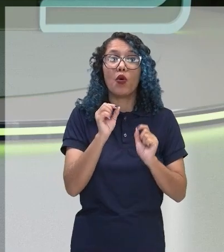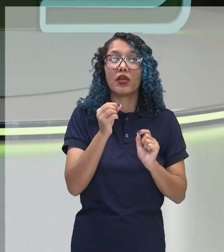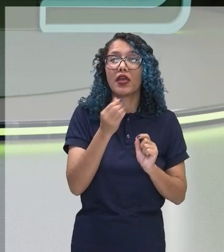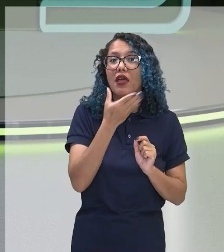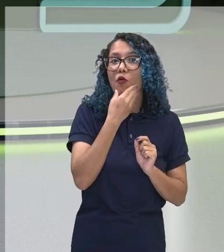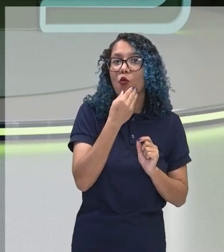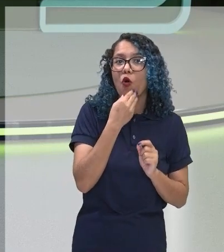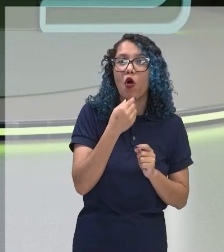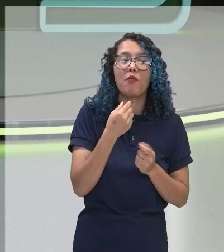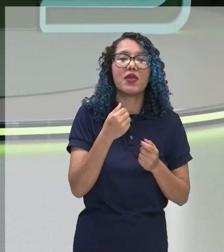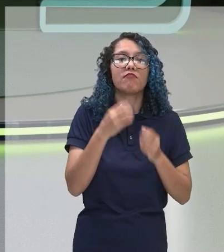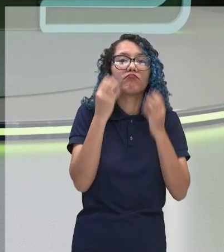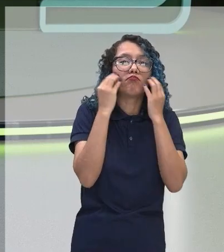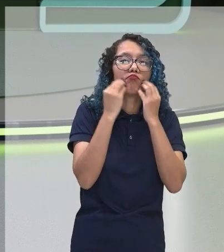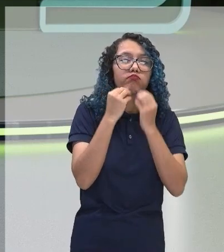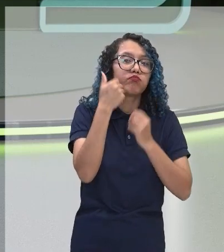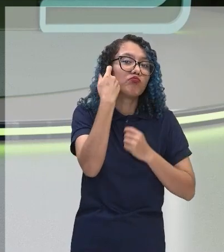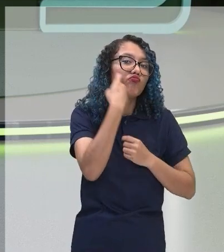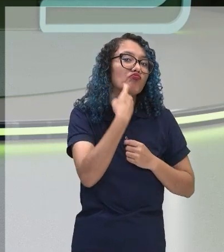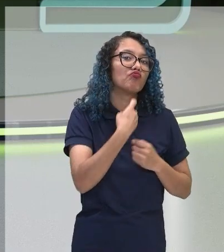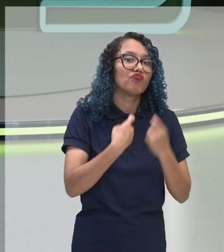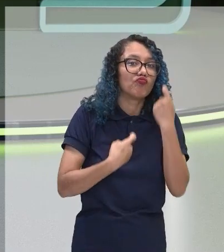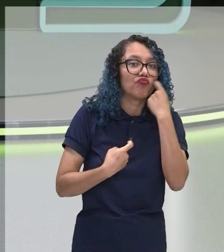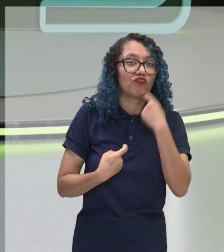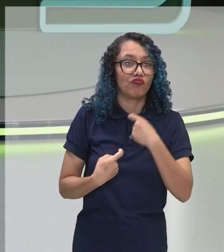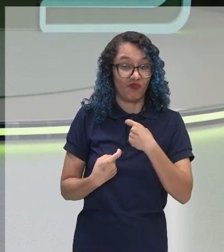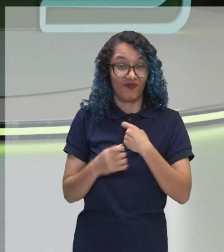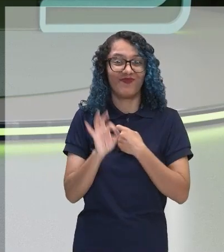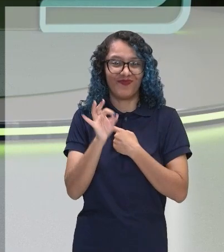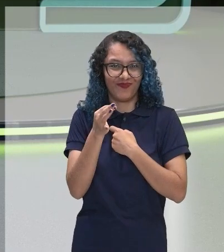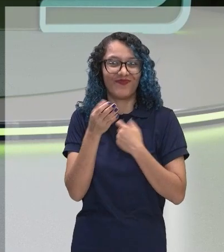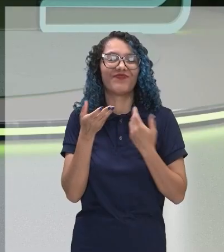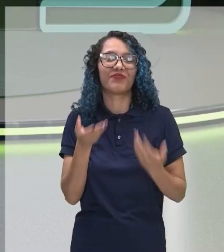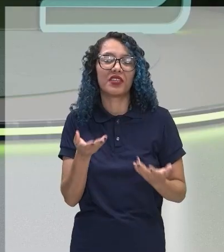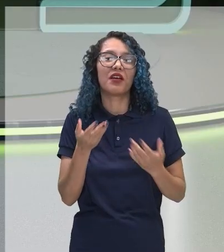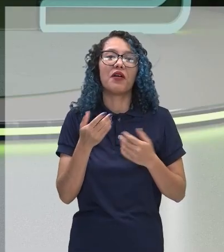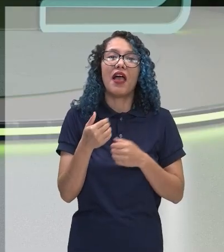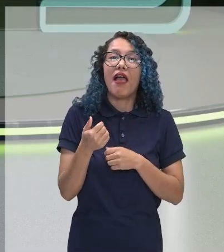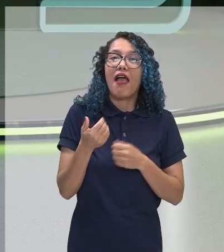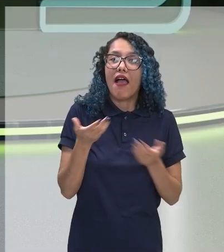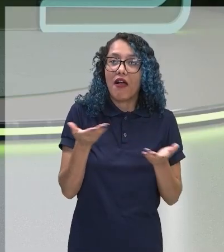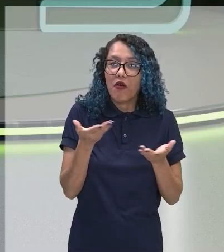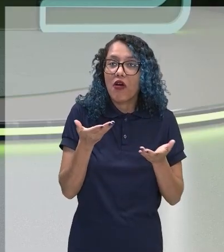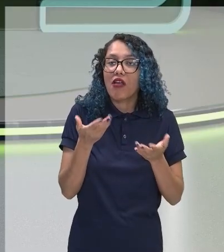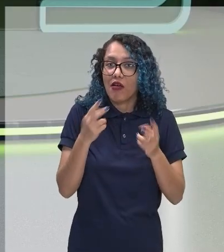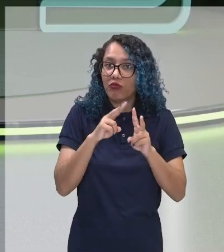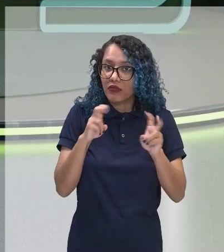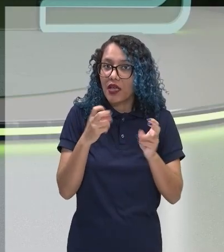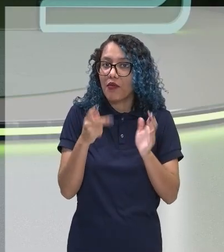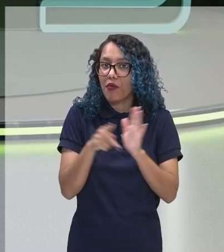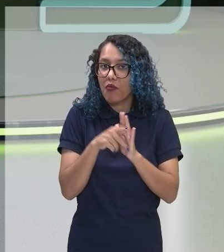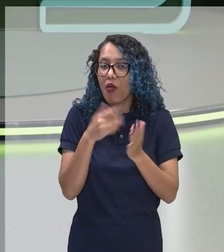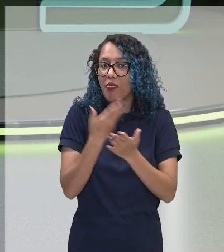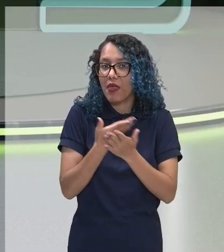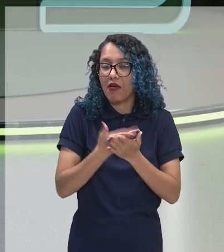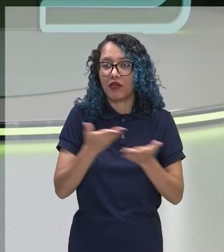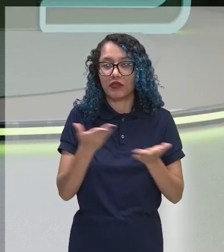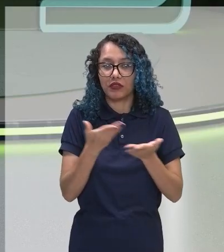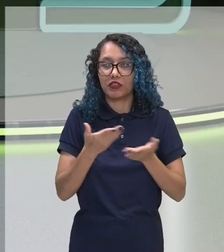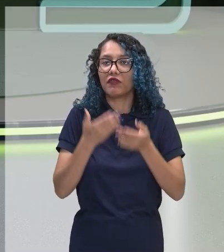caso dos meninos, né? Então esse é o tema da nossa aula e a gente vai aprofundar um pouquinho mais sobre o